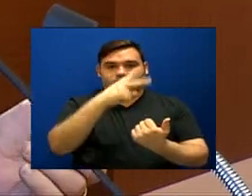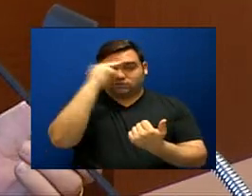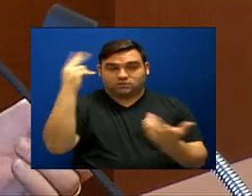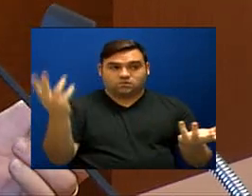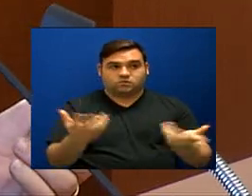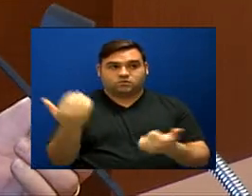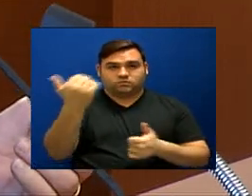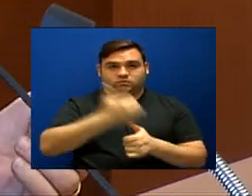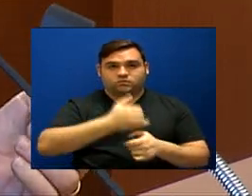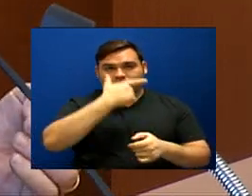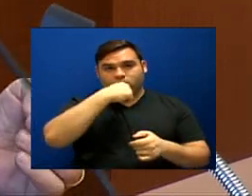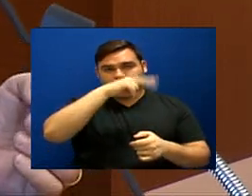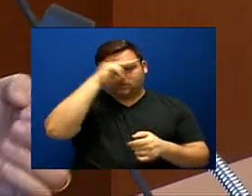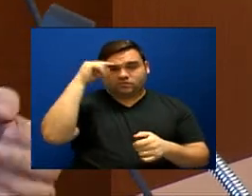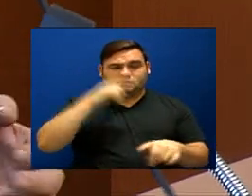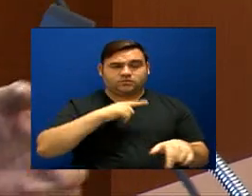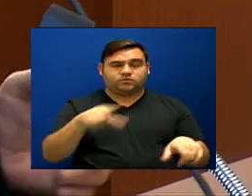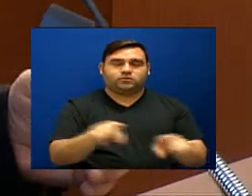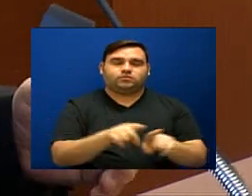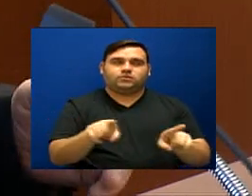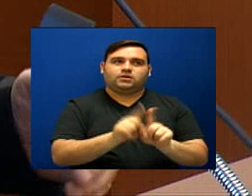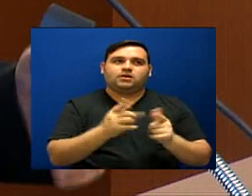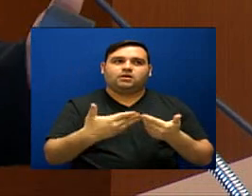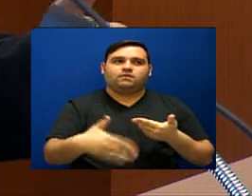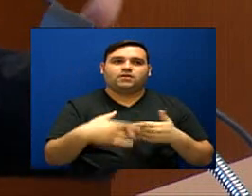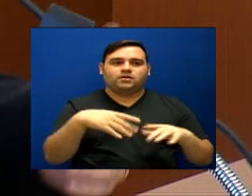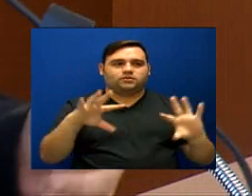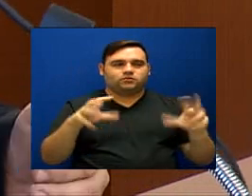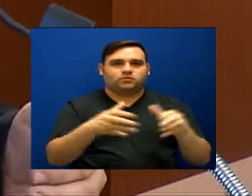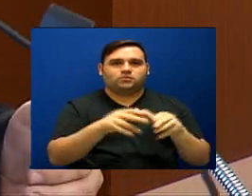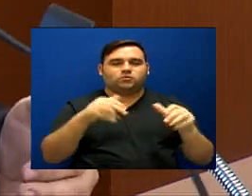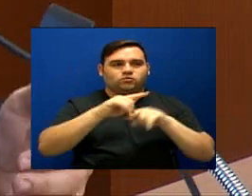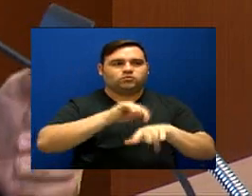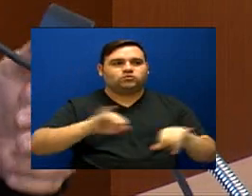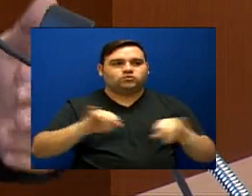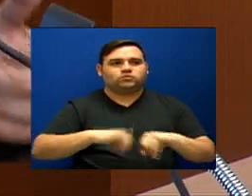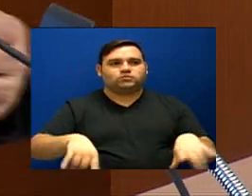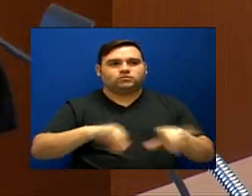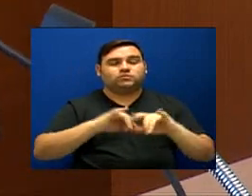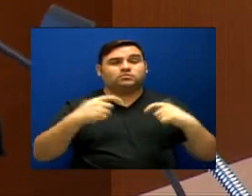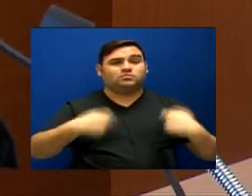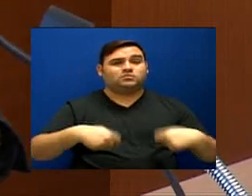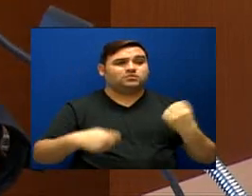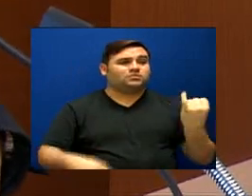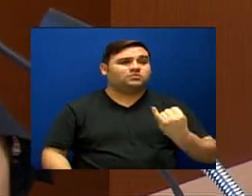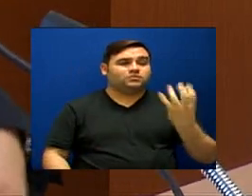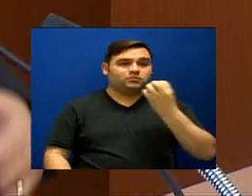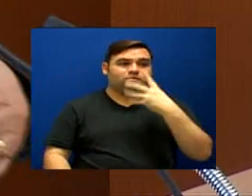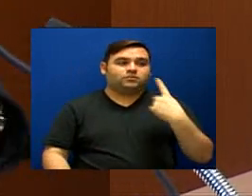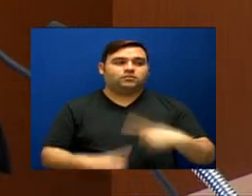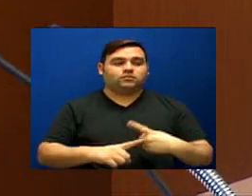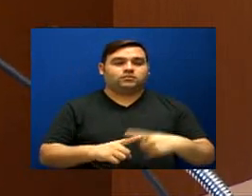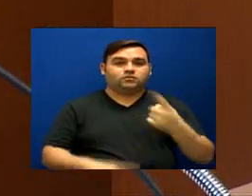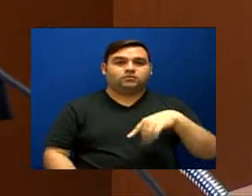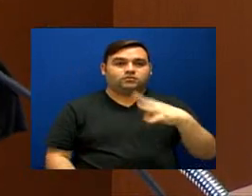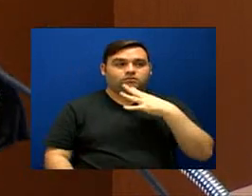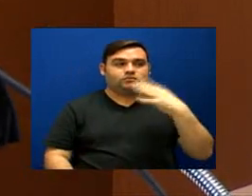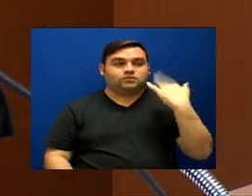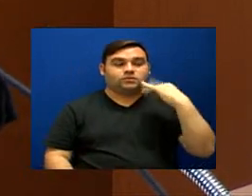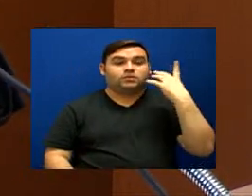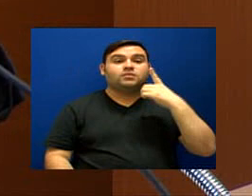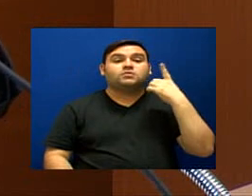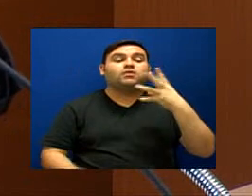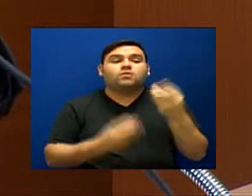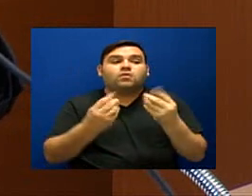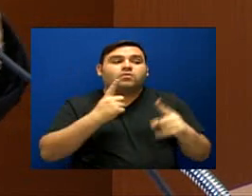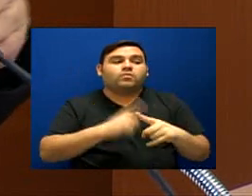em exercício, fará uma coletiva nesse sentido. É bom divulgar essas coisas para que a gente saiba também dos nossos deputados,